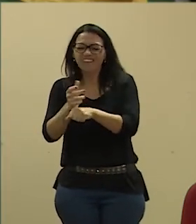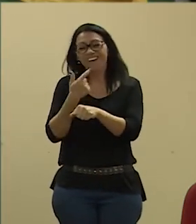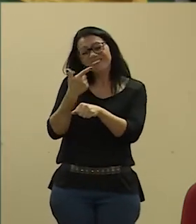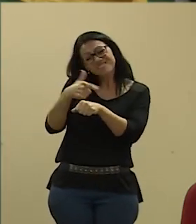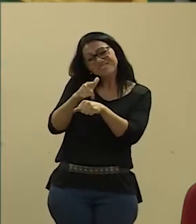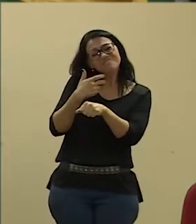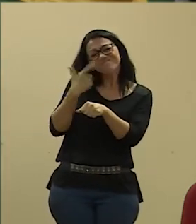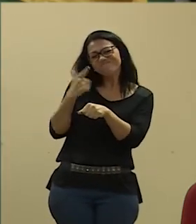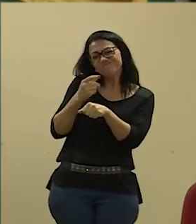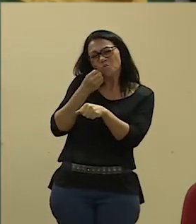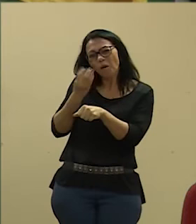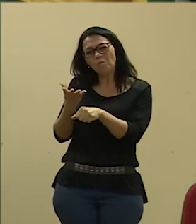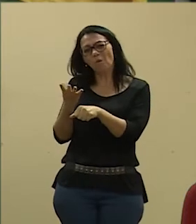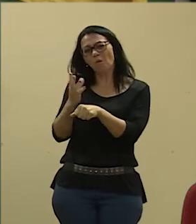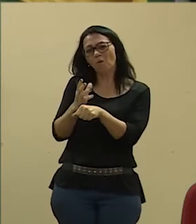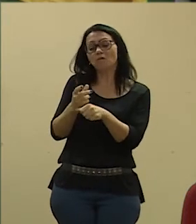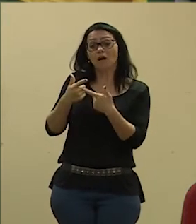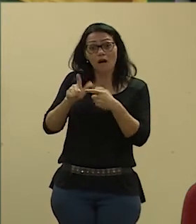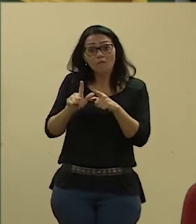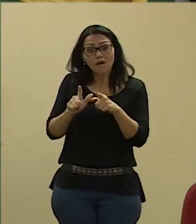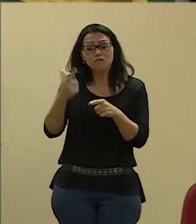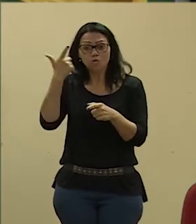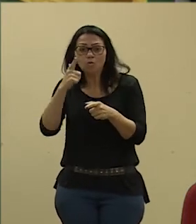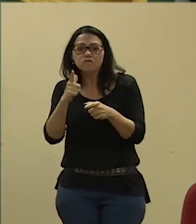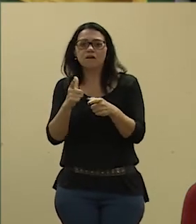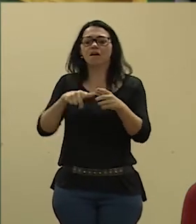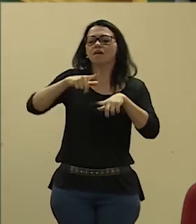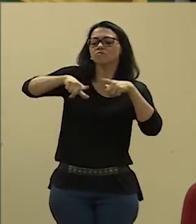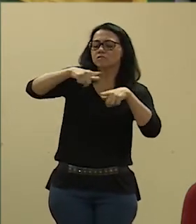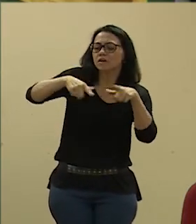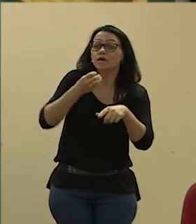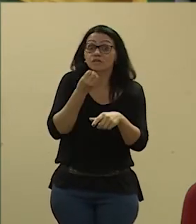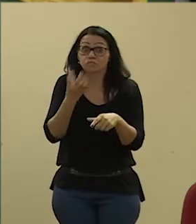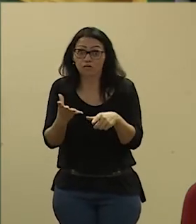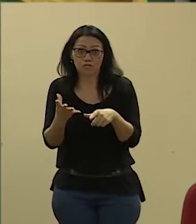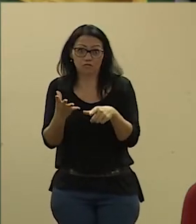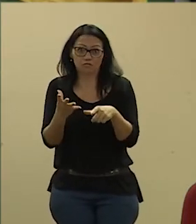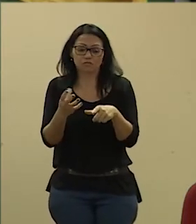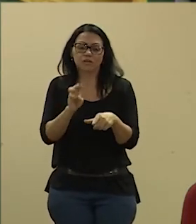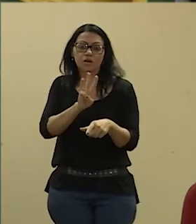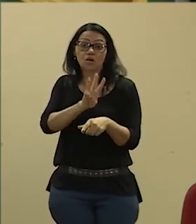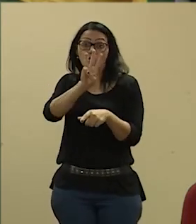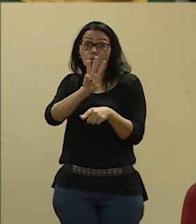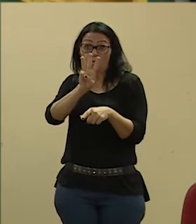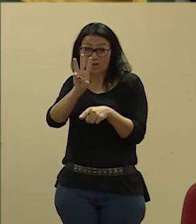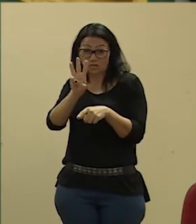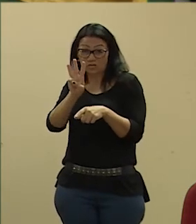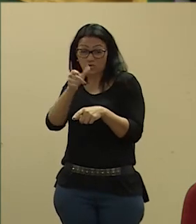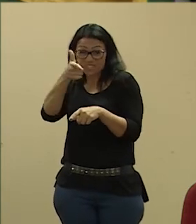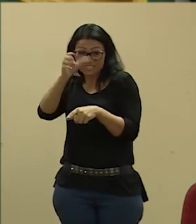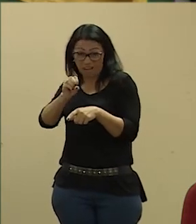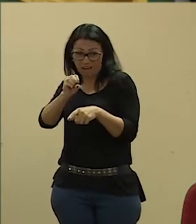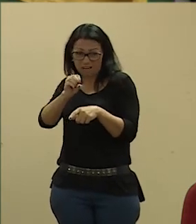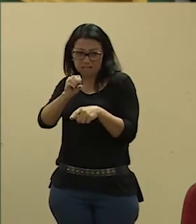botar os vídeos ali criar um letreiro e você passar o seu vídeo adiante né e hoje no windows 10 ele está dentro do fotos nele não existe mais